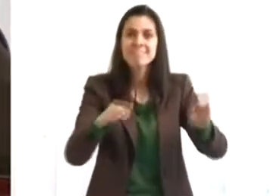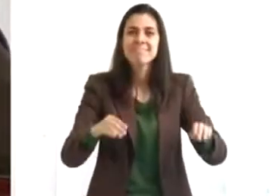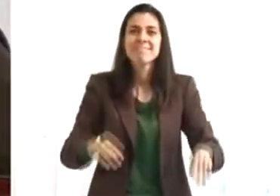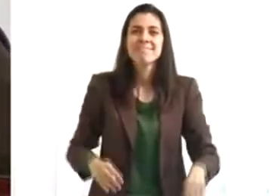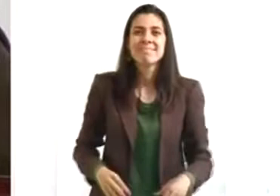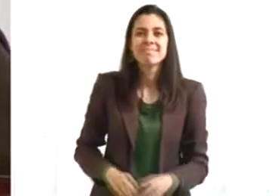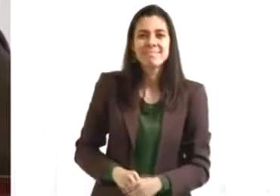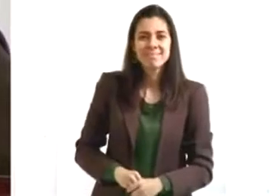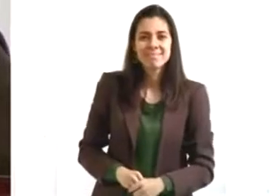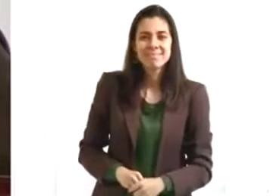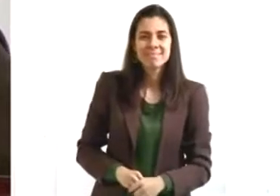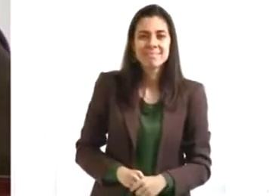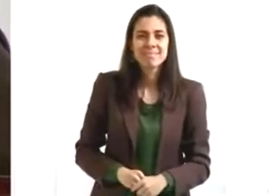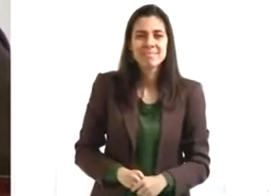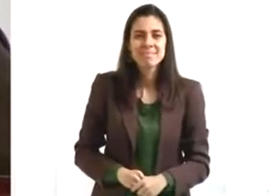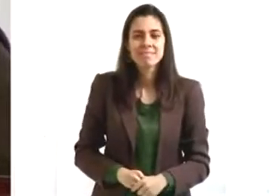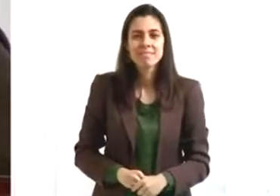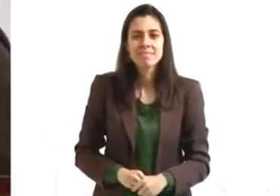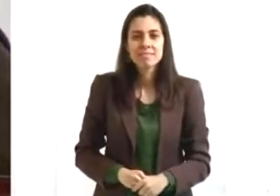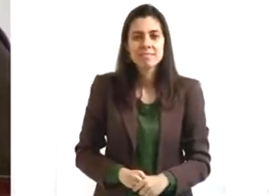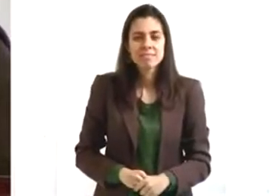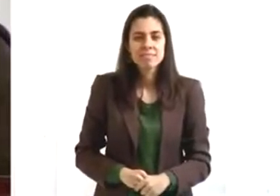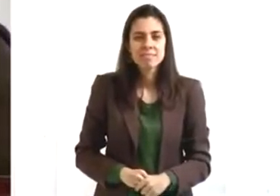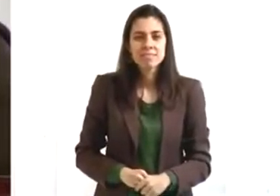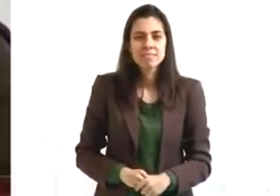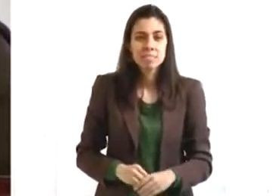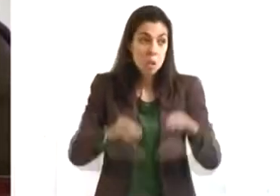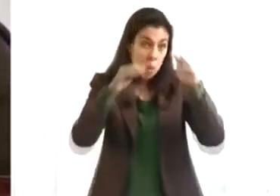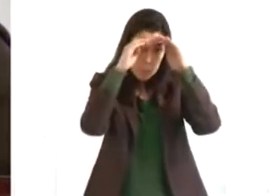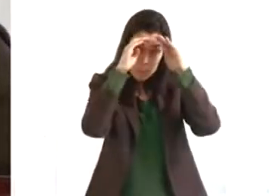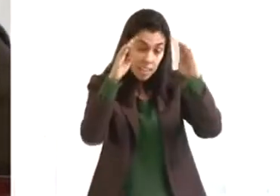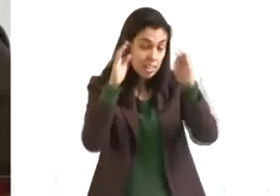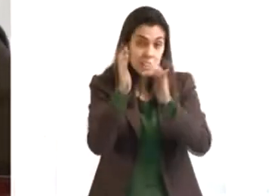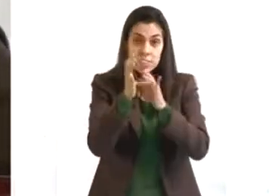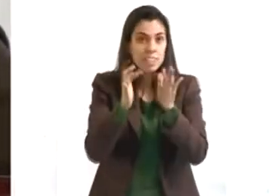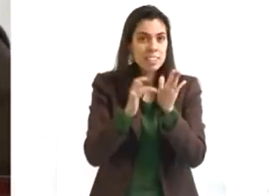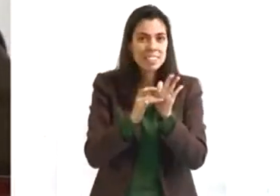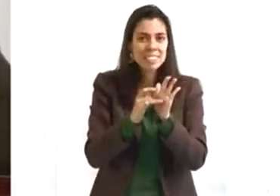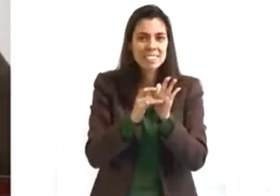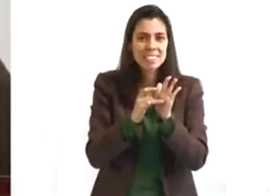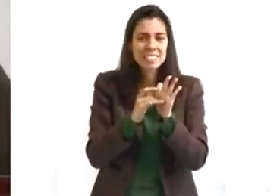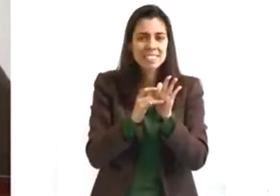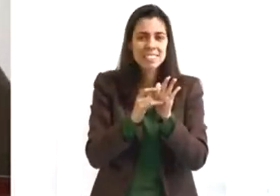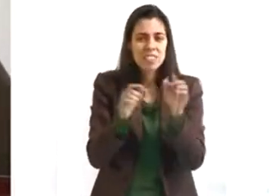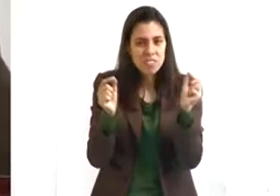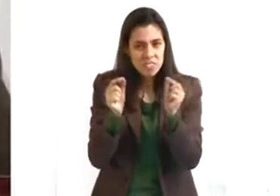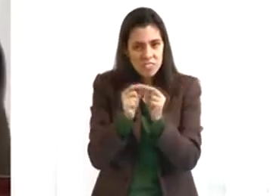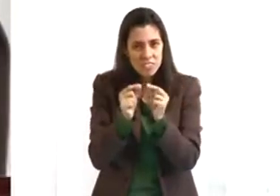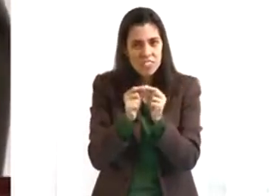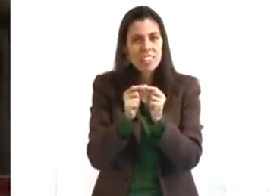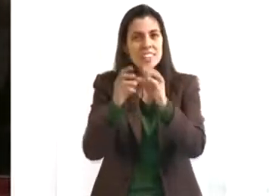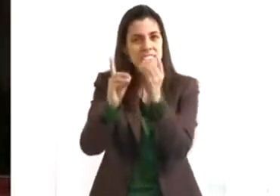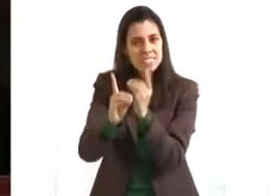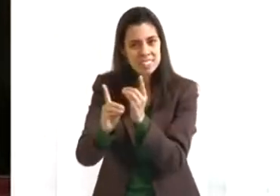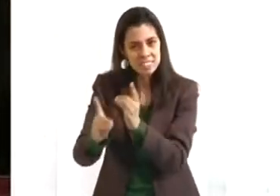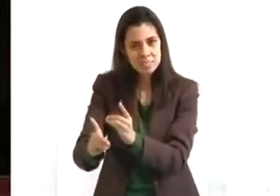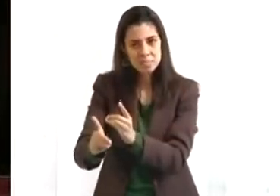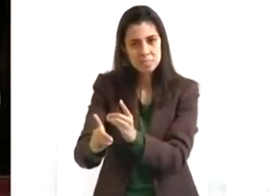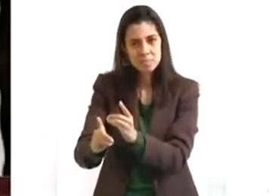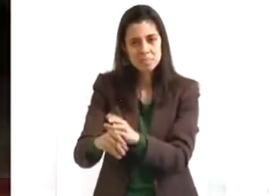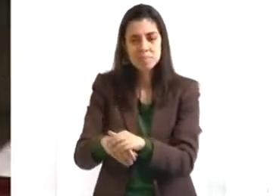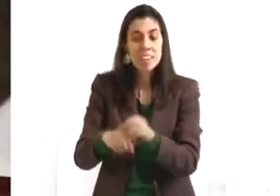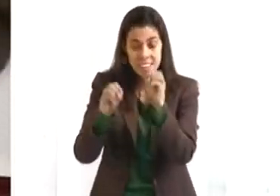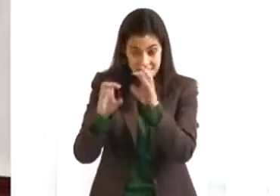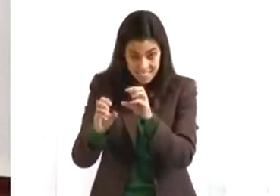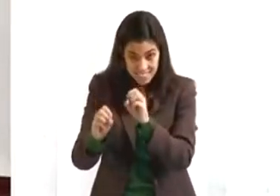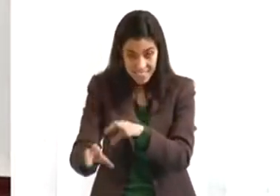o tema da mensagem hoje é bem enfático: obedeça a Jesus, faça discípulos. É muito bom